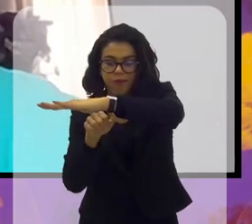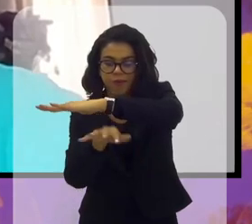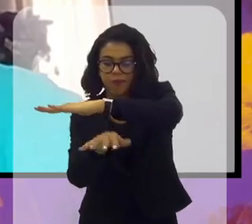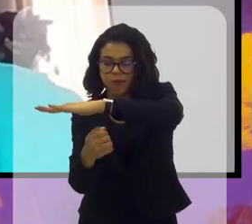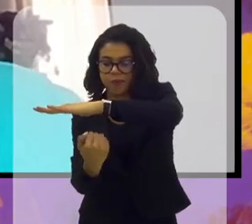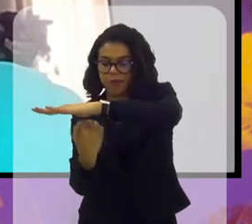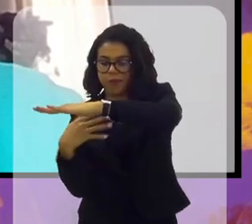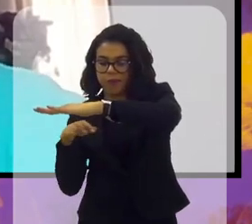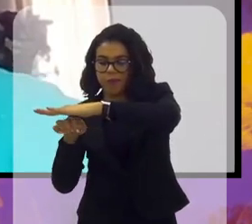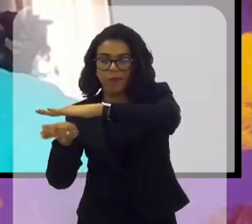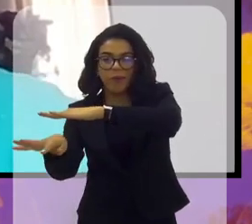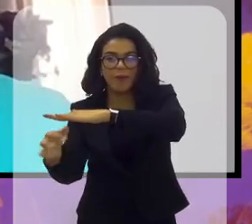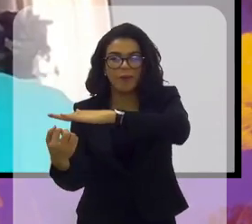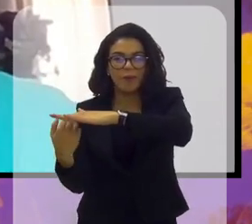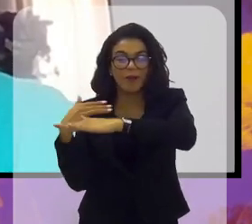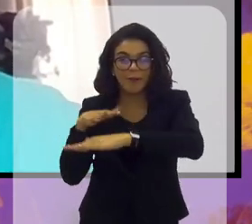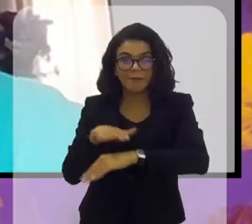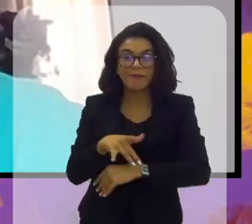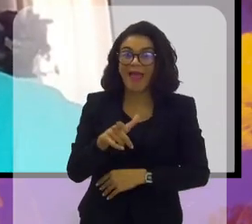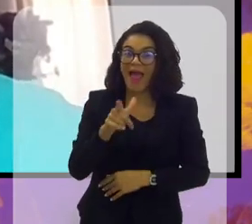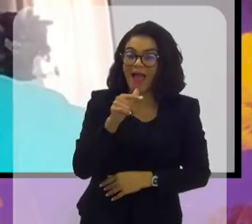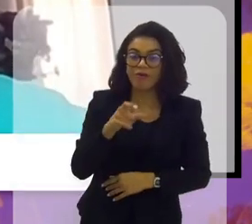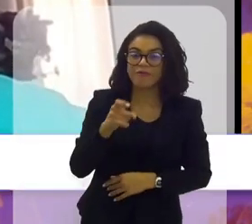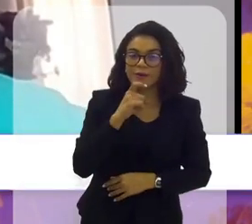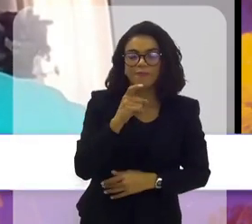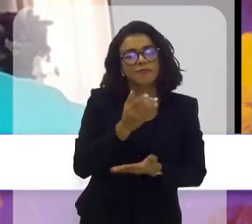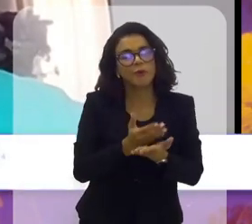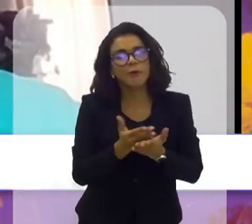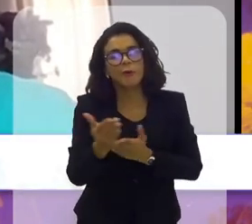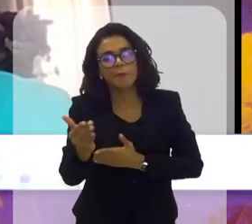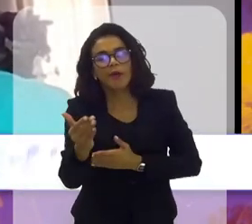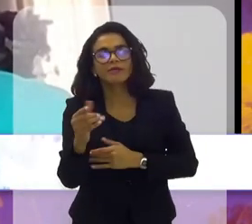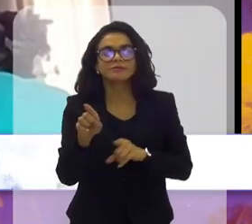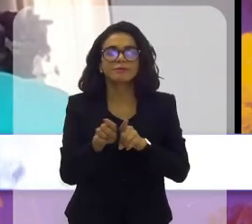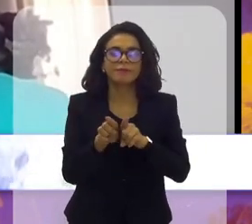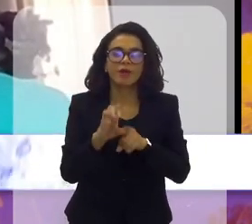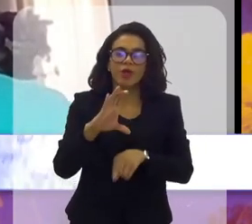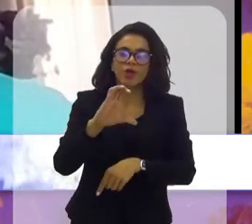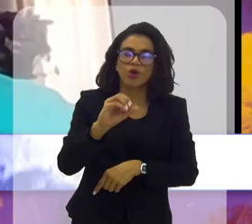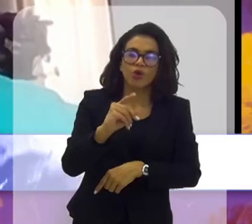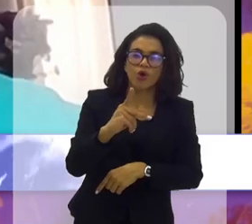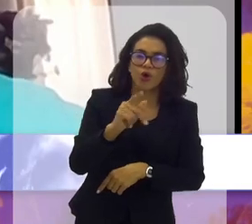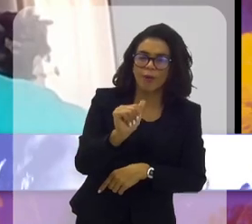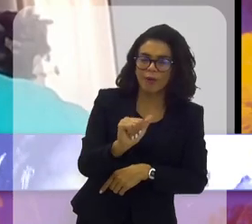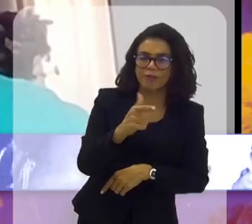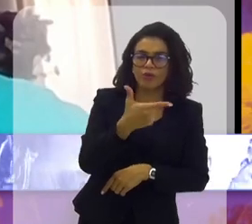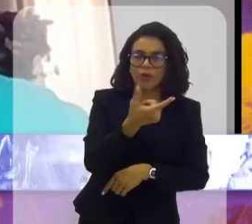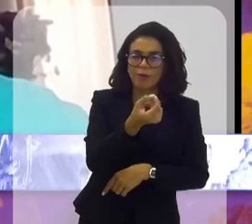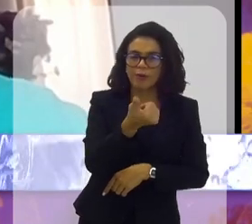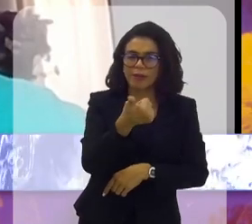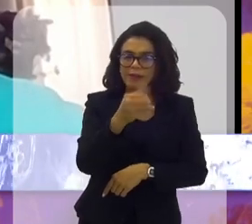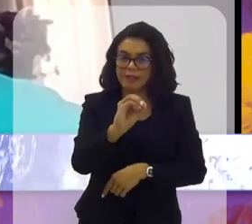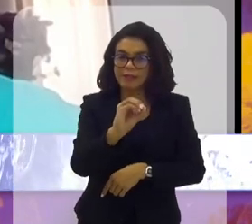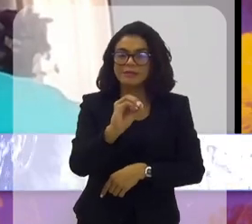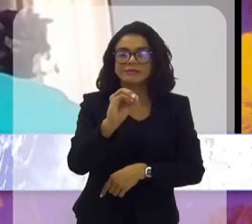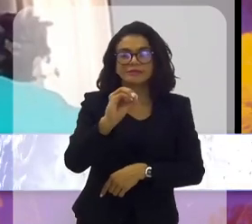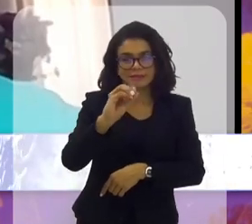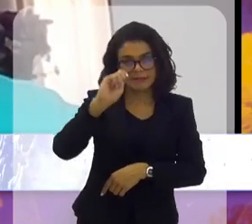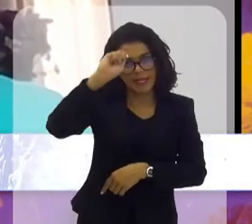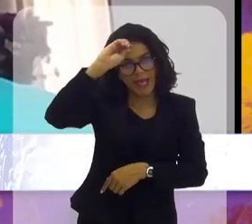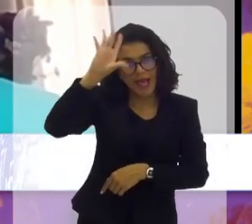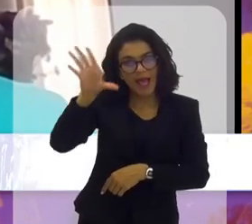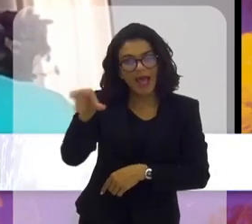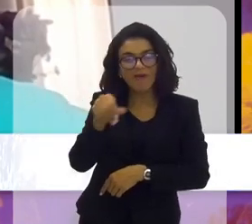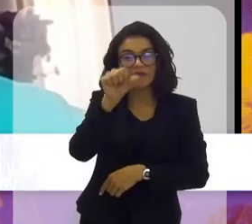Pronto. Essa é outra cara. Outra coisa que aconteceu e começa um pouco ali na Copa de 2010